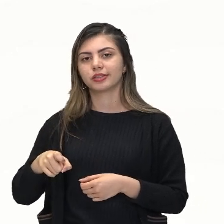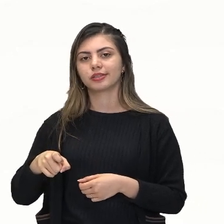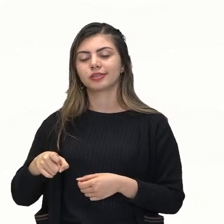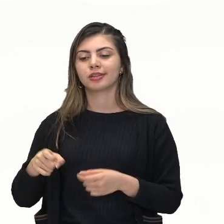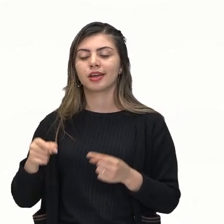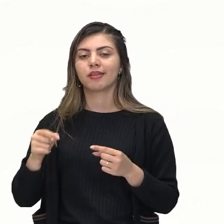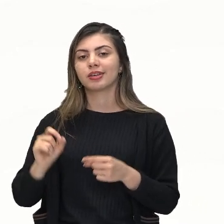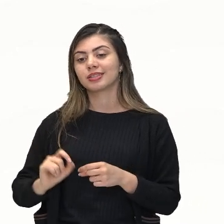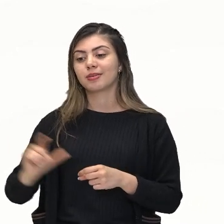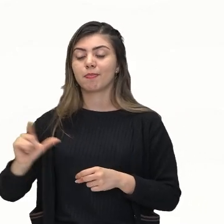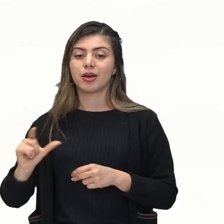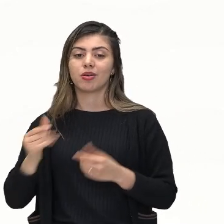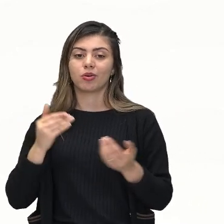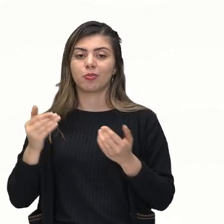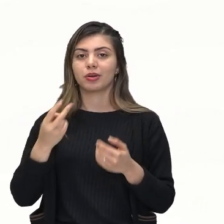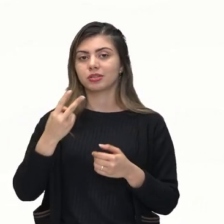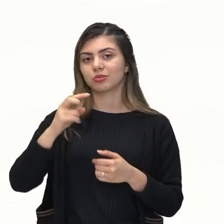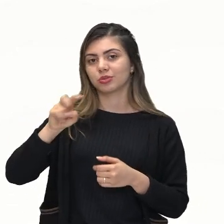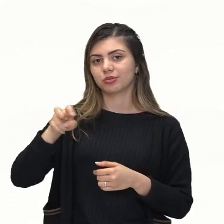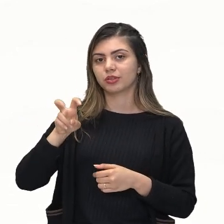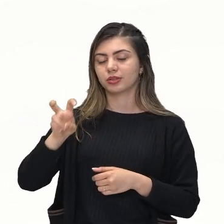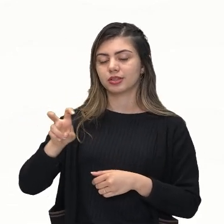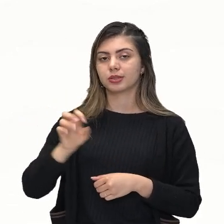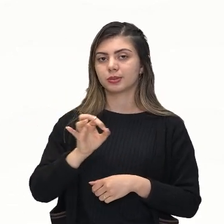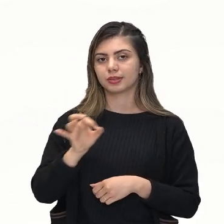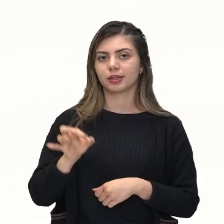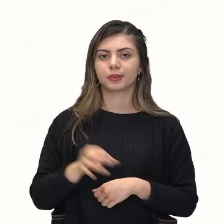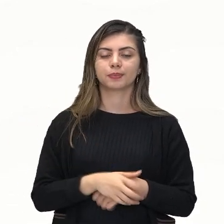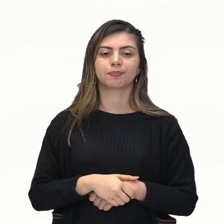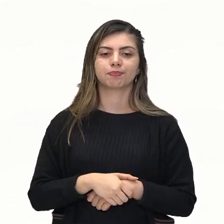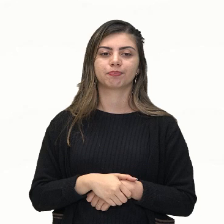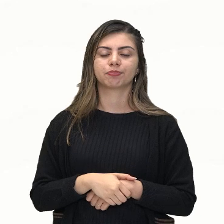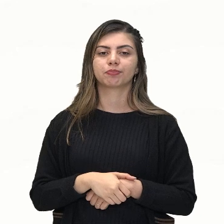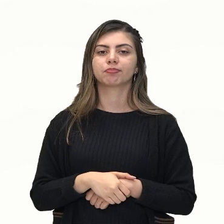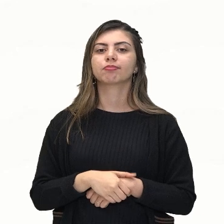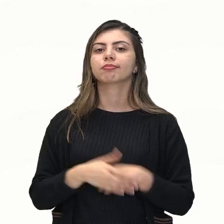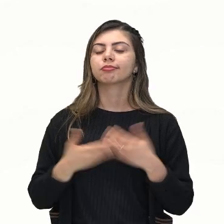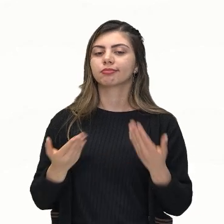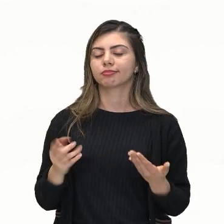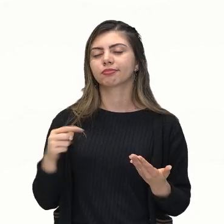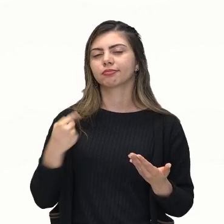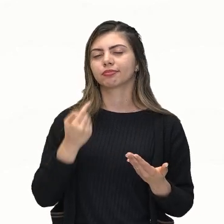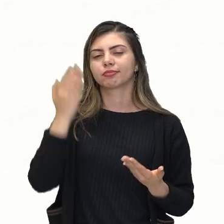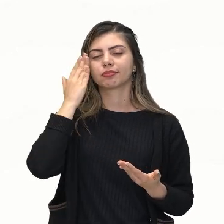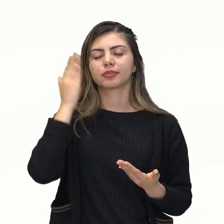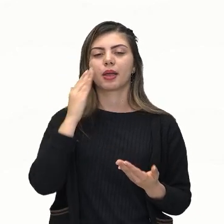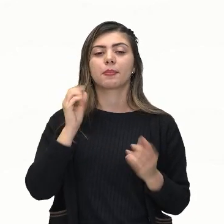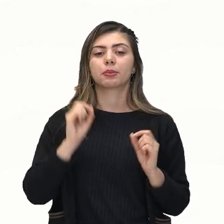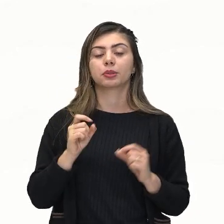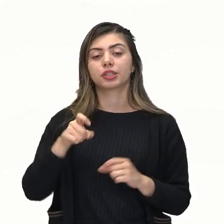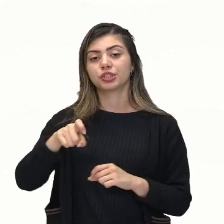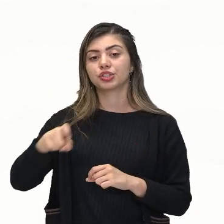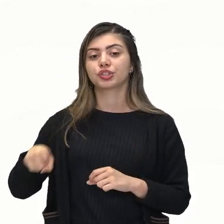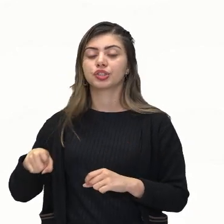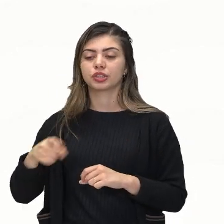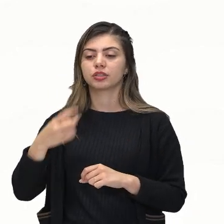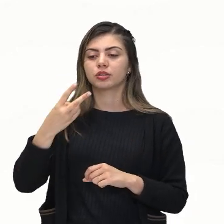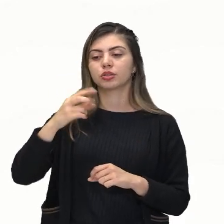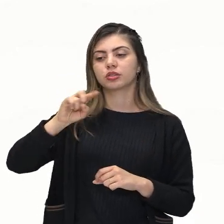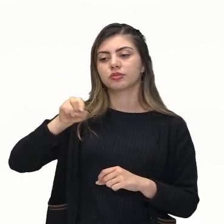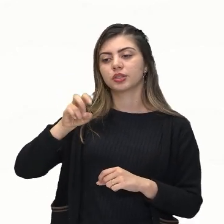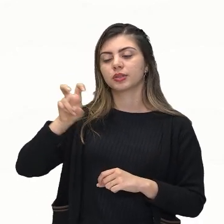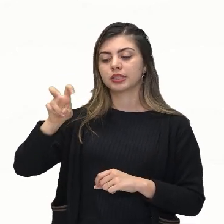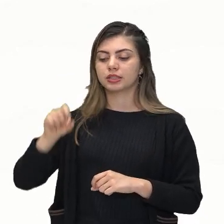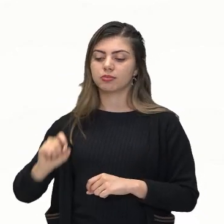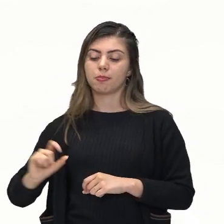que 2,5, certo? Já que eu sei que meu x vai ser maior do que 2,5,